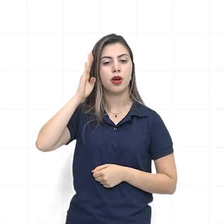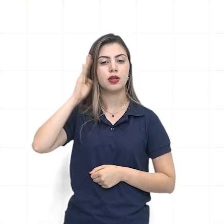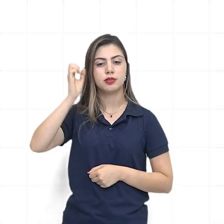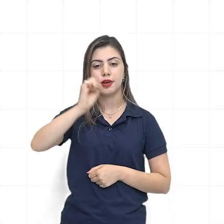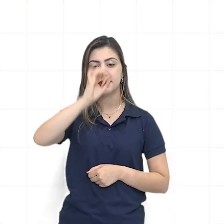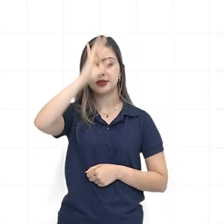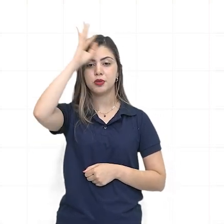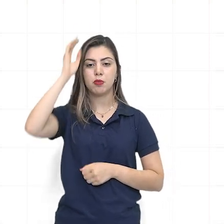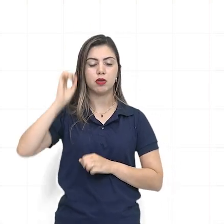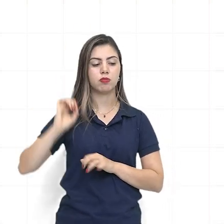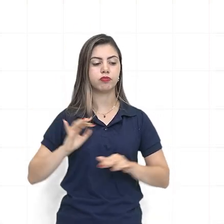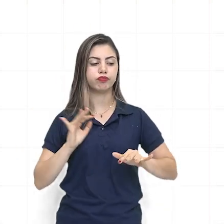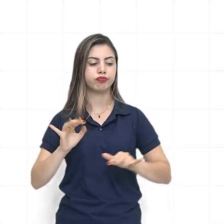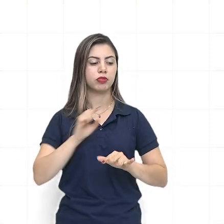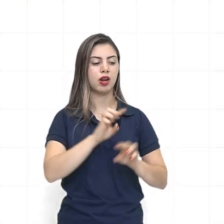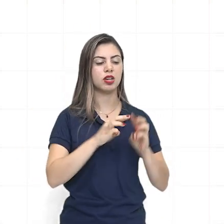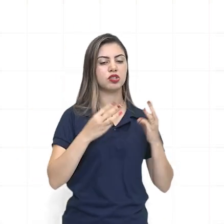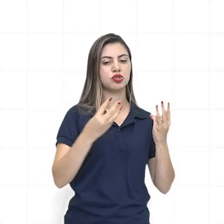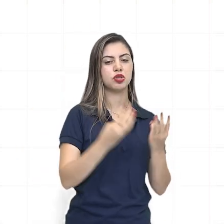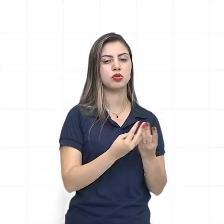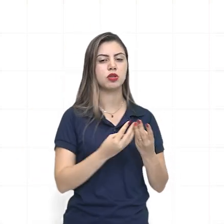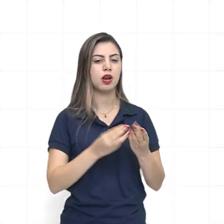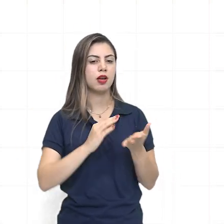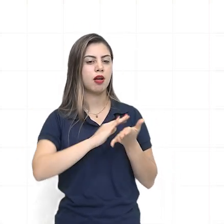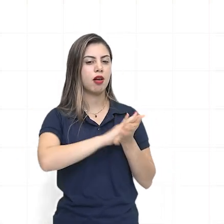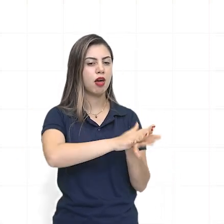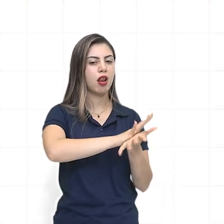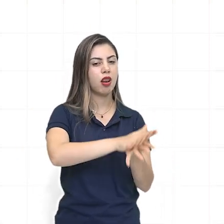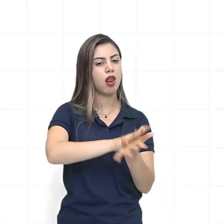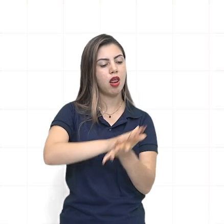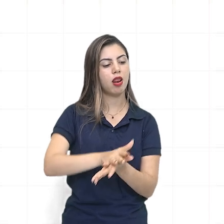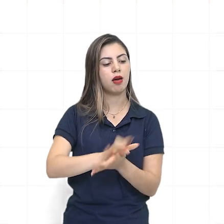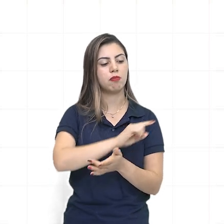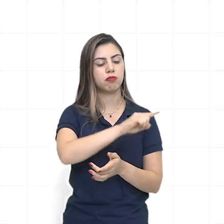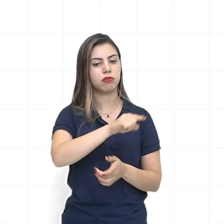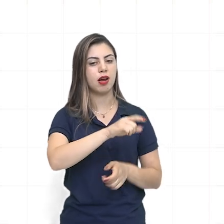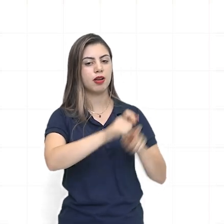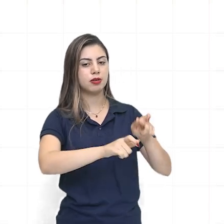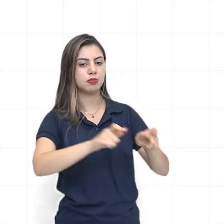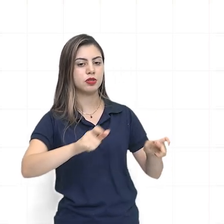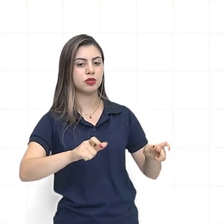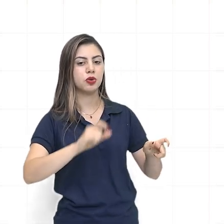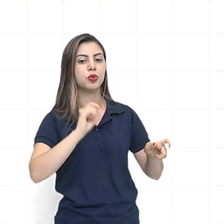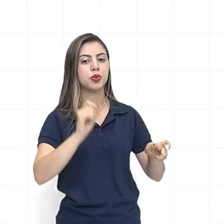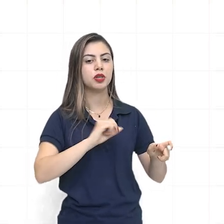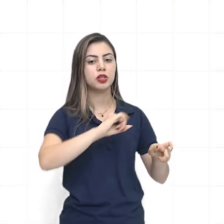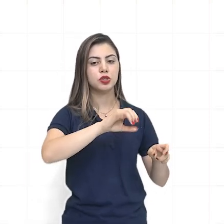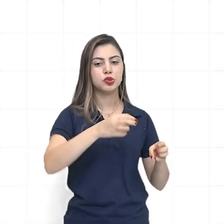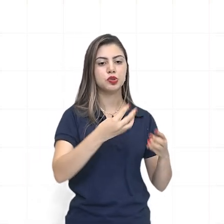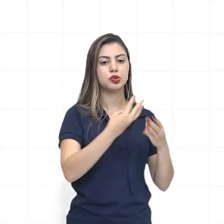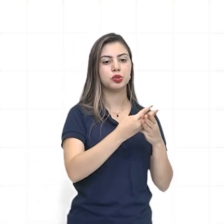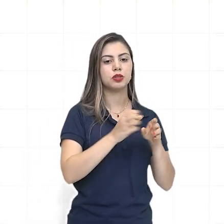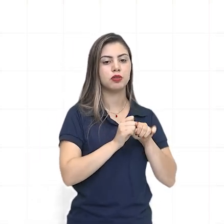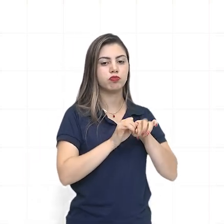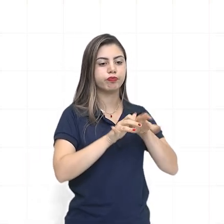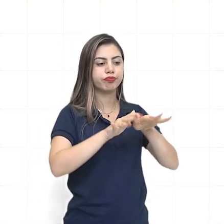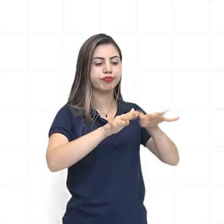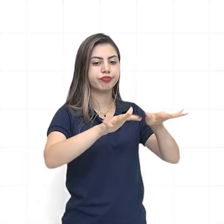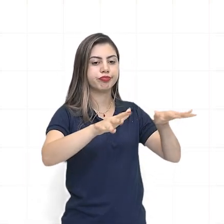exército romano devastou Jerusalém, levando a dispersão dos